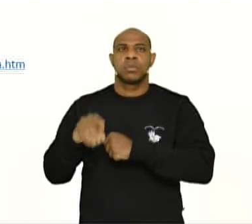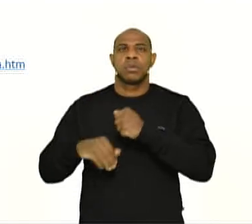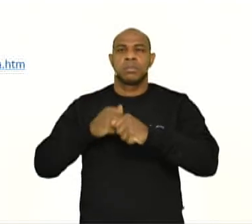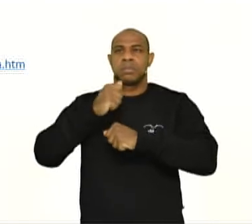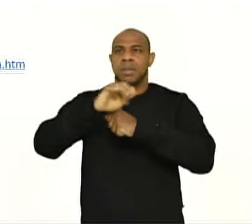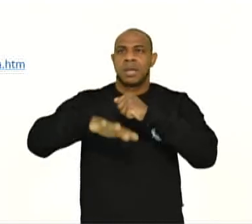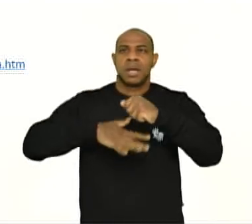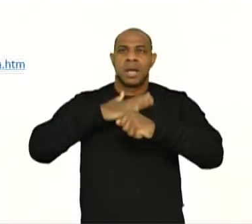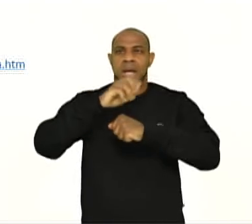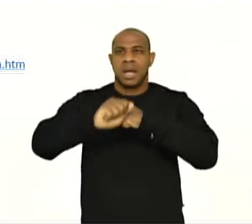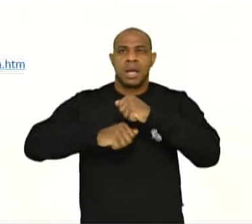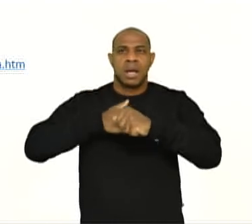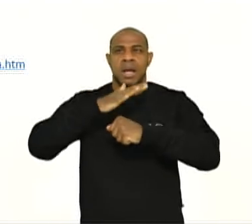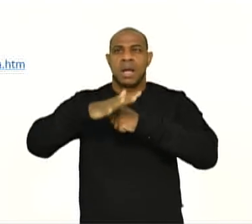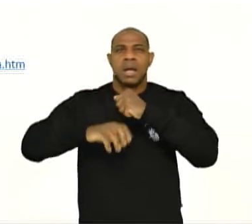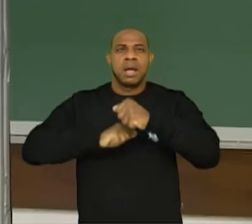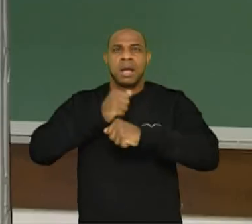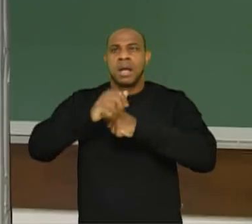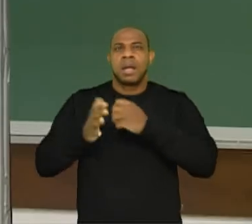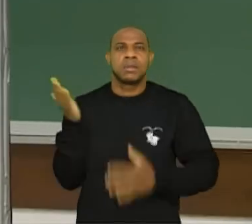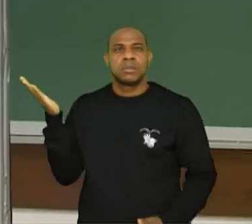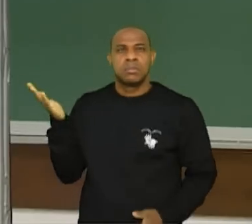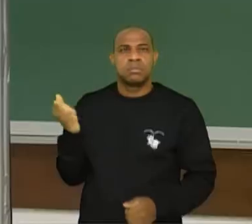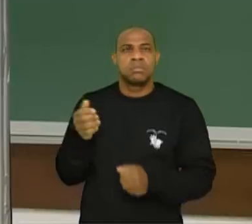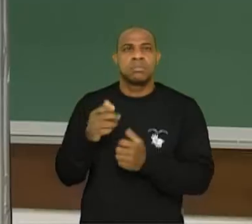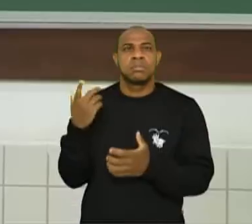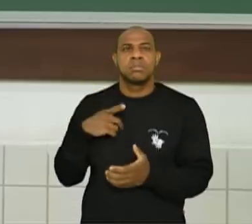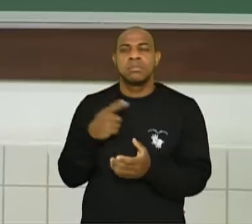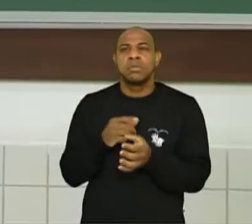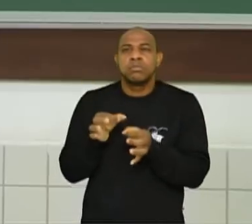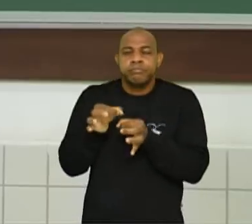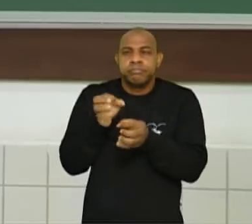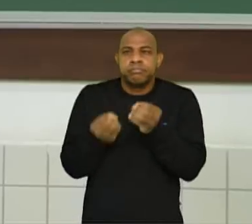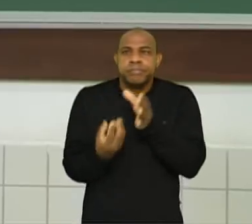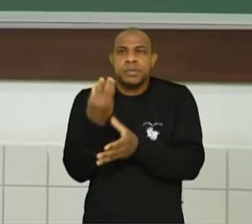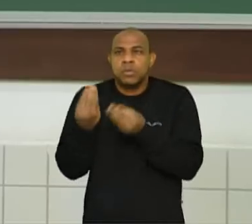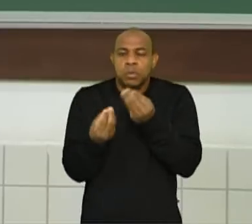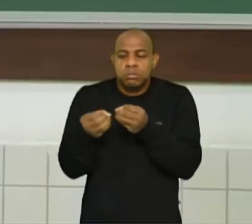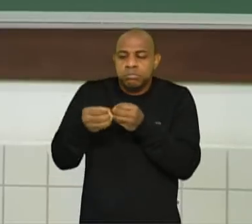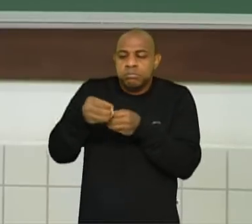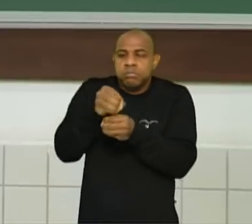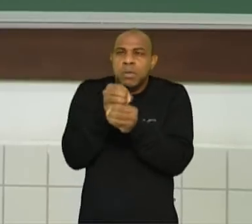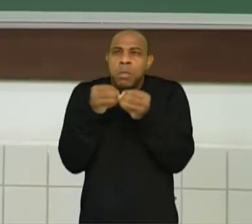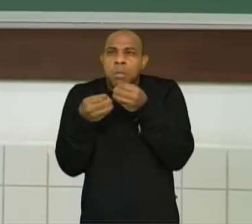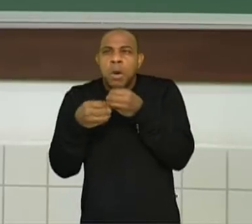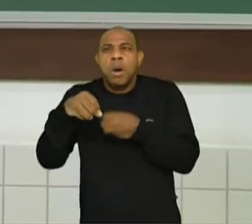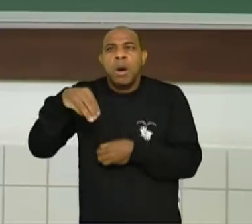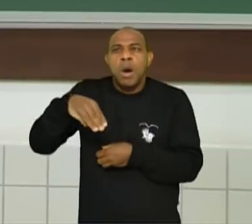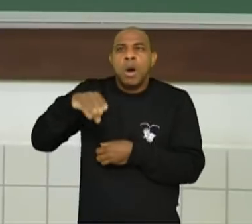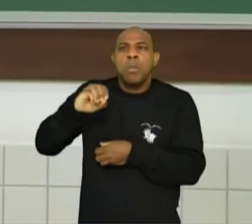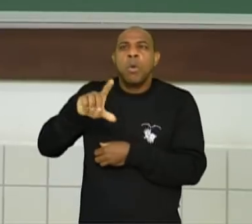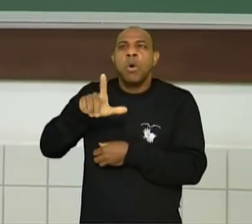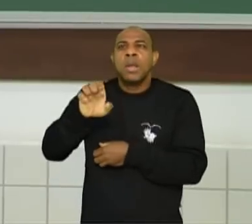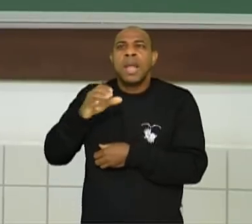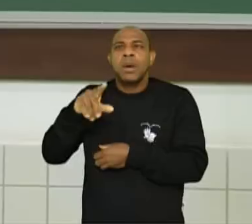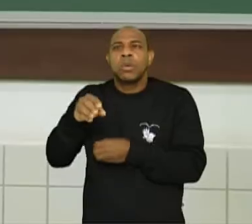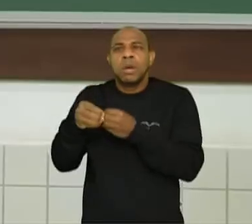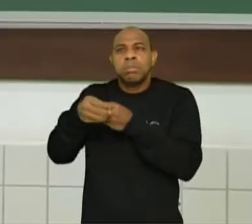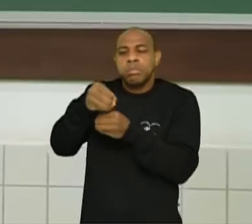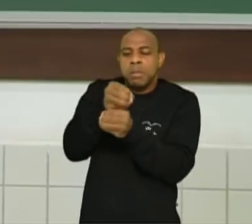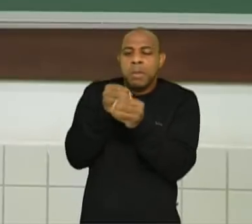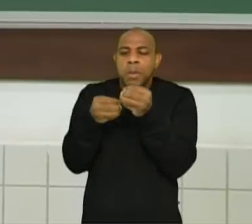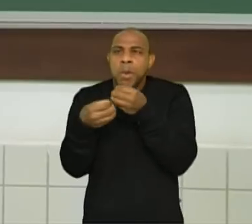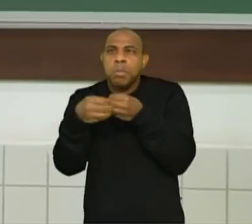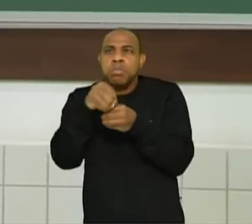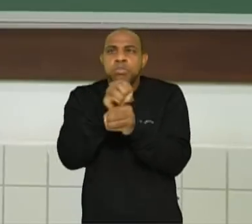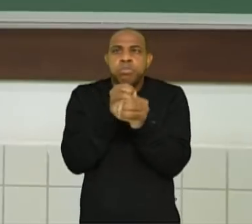periódica, né? Eles vão se organizar na forma de moléculas. Então, eles vão se unir conforme a afinidade química entre